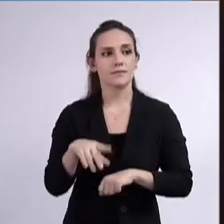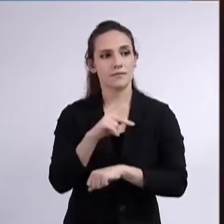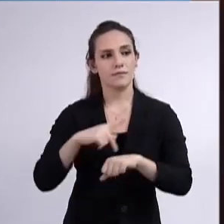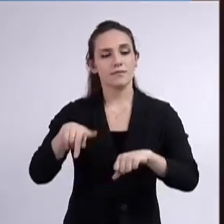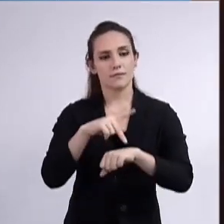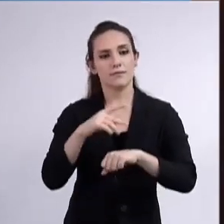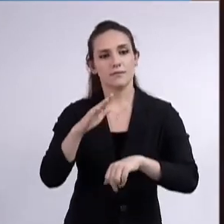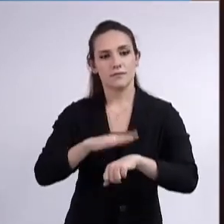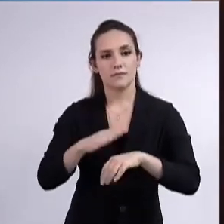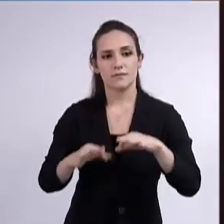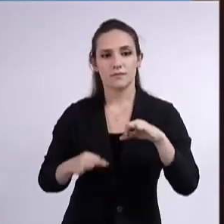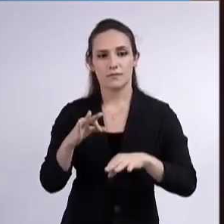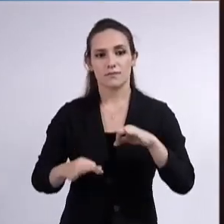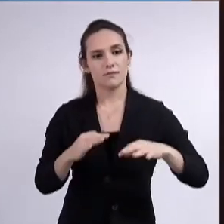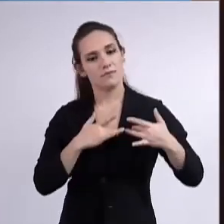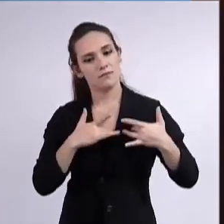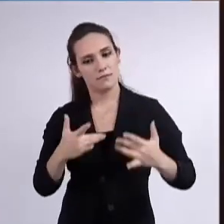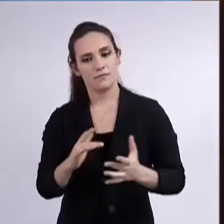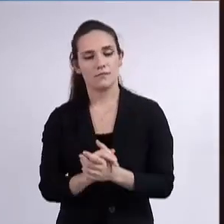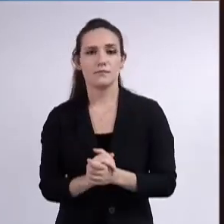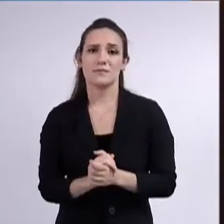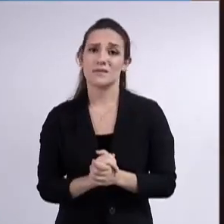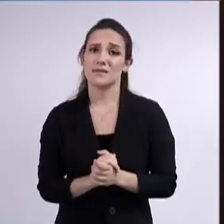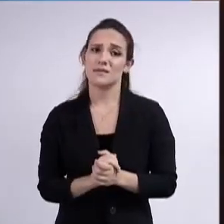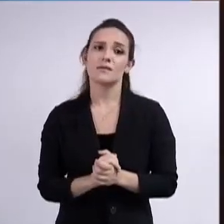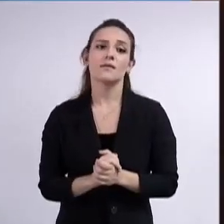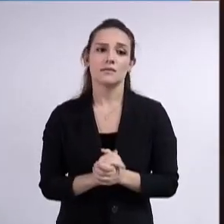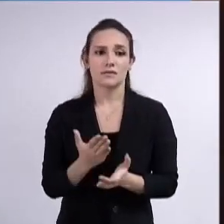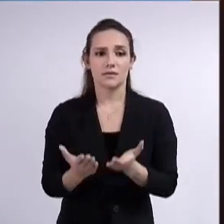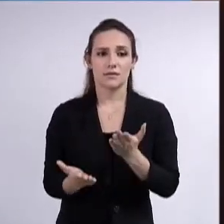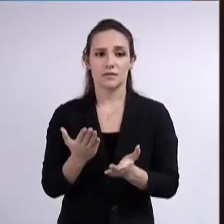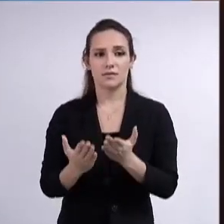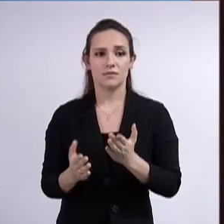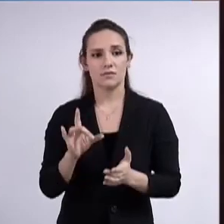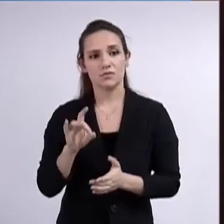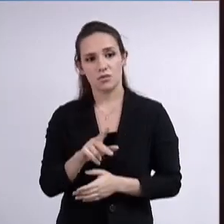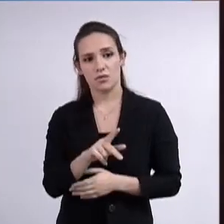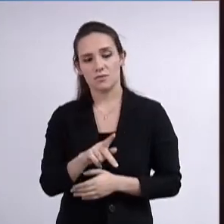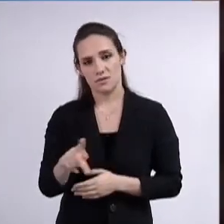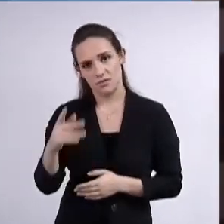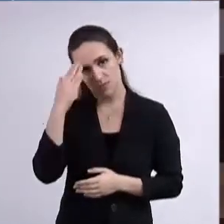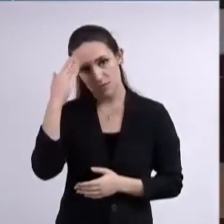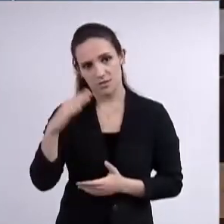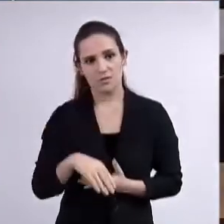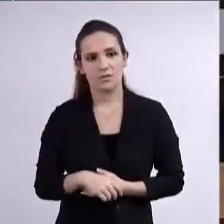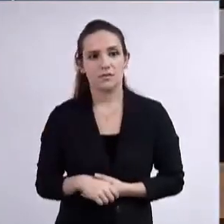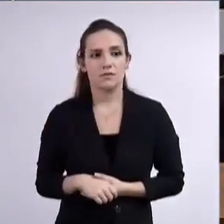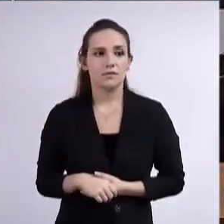país mais justo, mais solidário, mas acima de tudo mais equilibrado. É o que tinha. Muito obrigado.